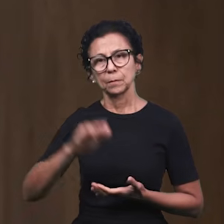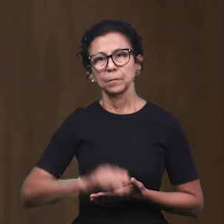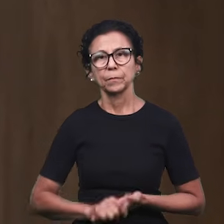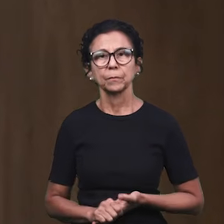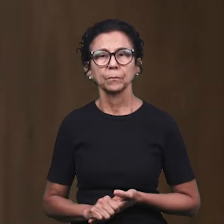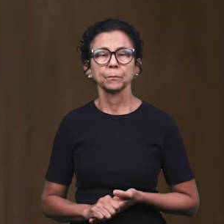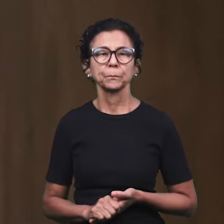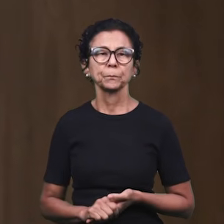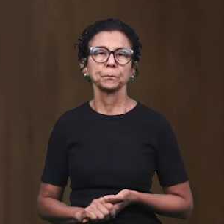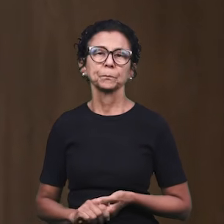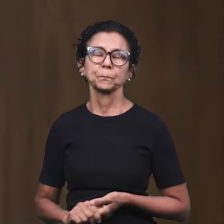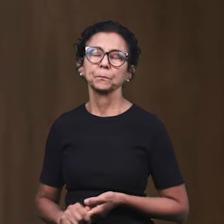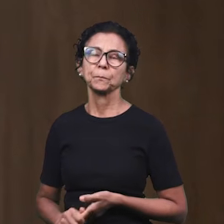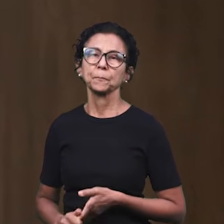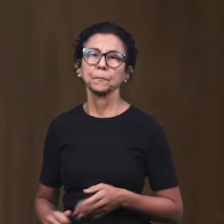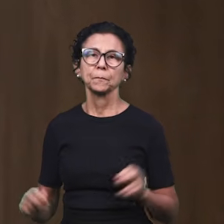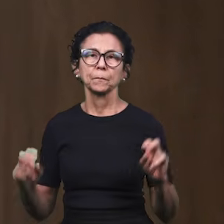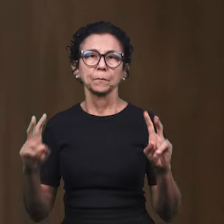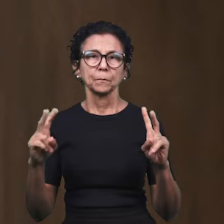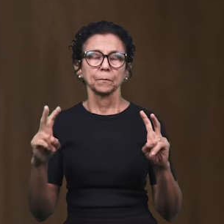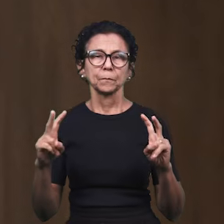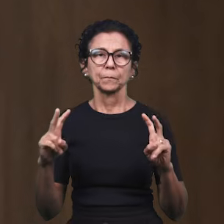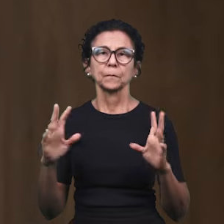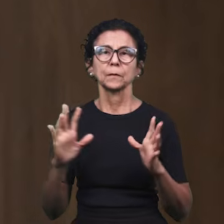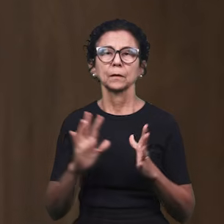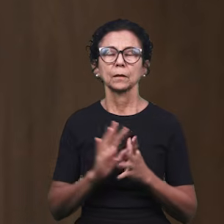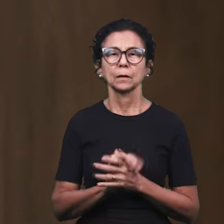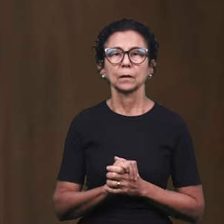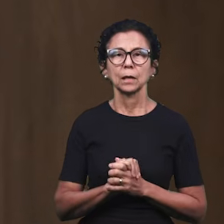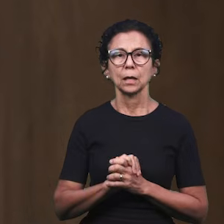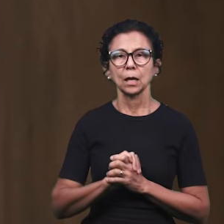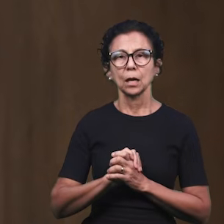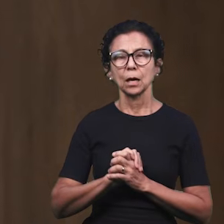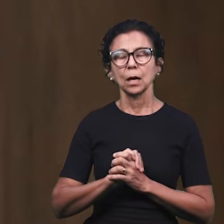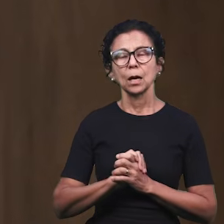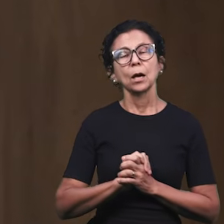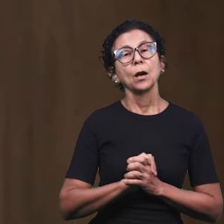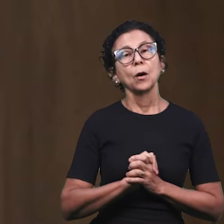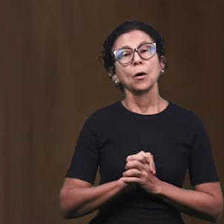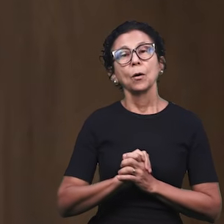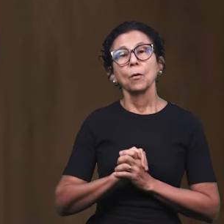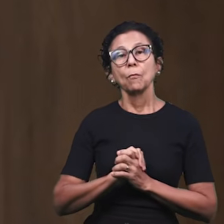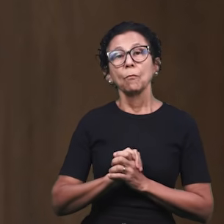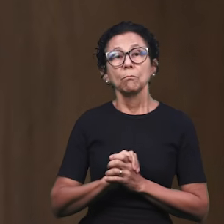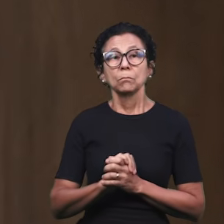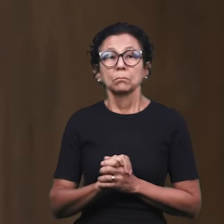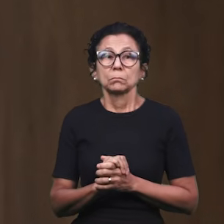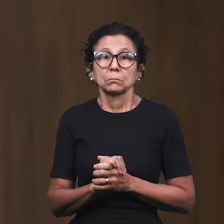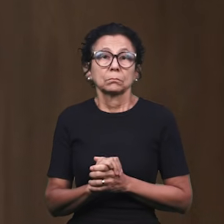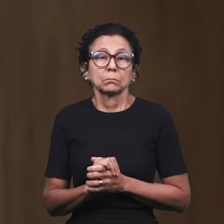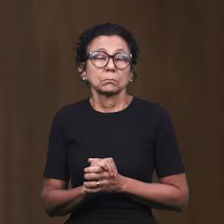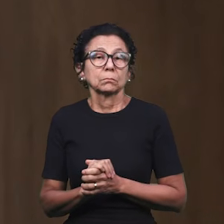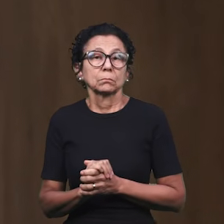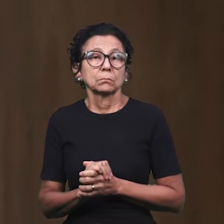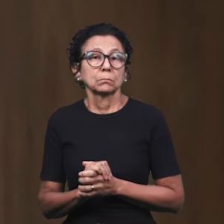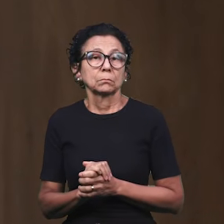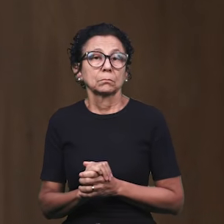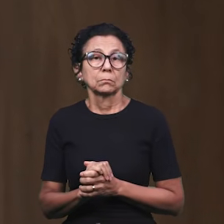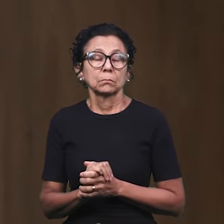porque foi uma maravilha, né? Um milagre ali, né? Que é algo que vem pela palavra do Senhor.